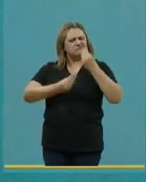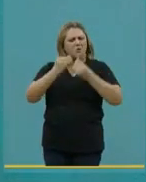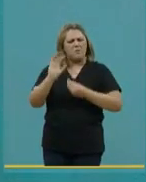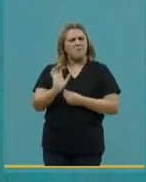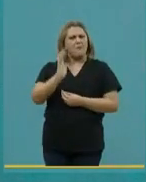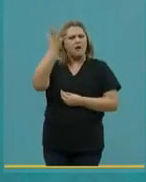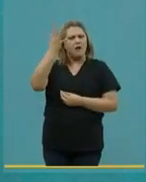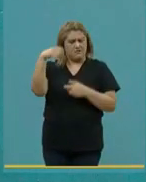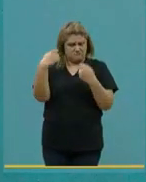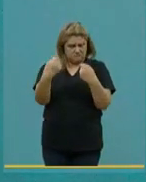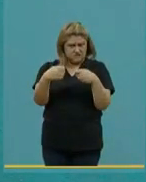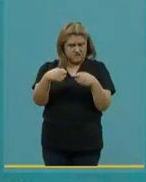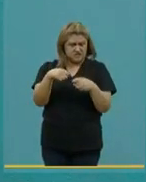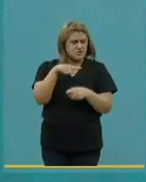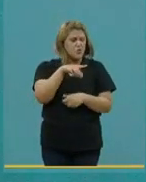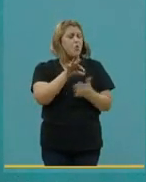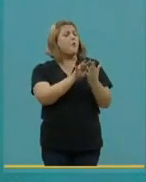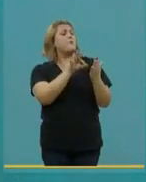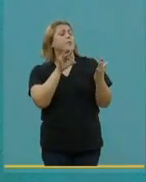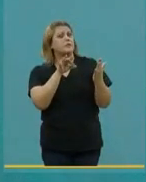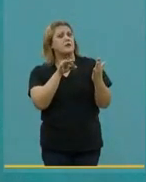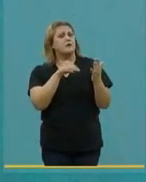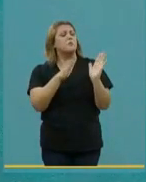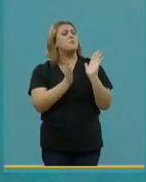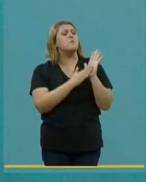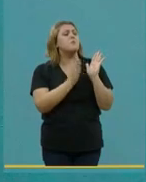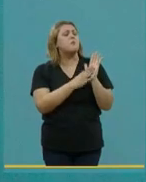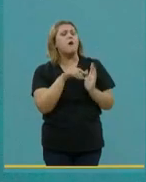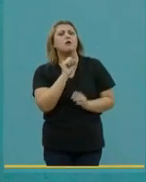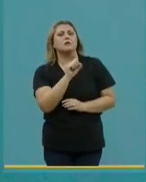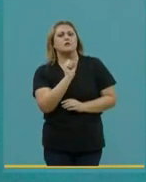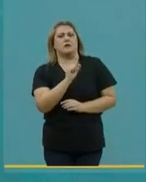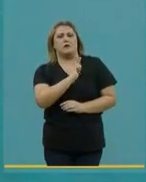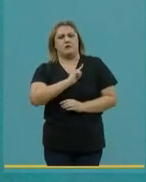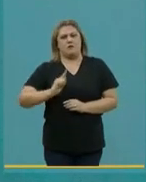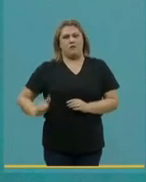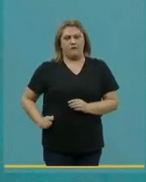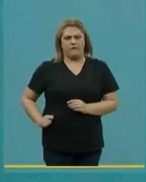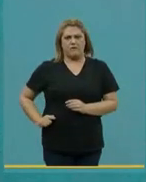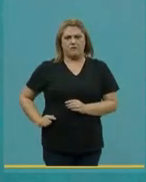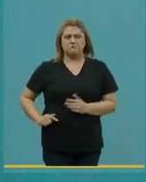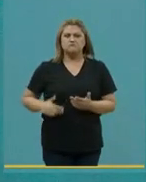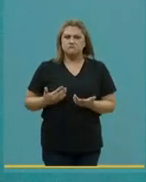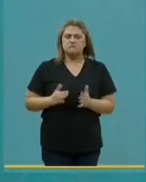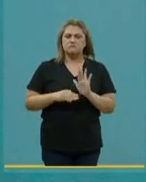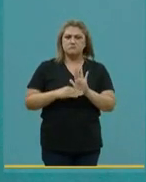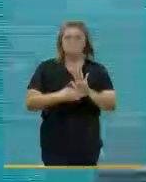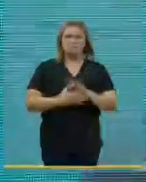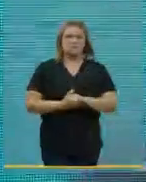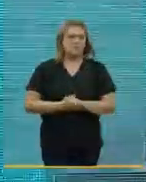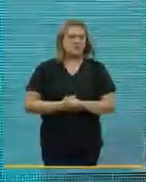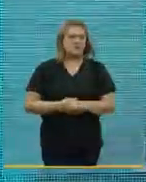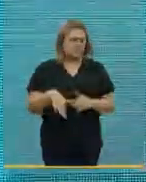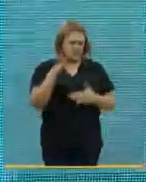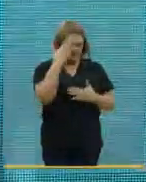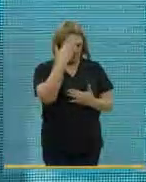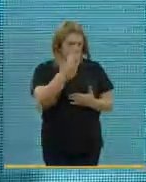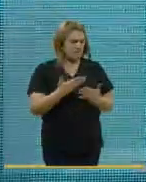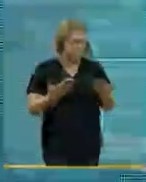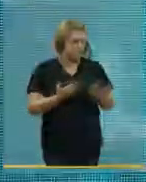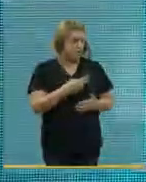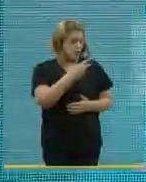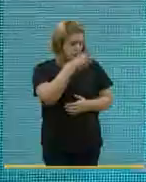deste cenário de crise e qual a sua proposta de governo em relação a esta reforma ligada júnior candidato